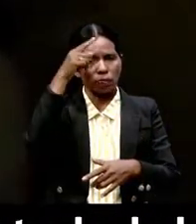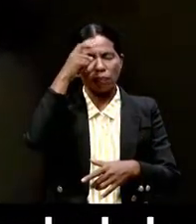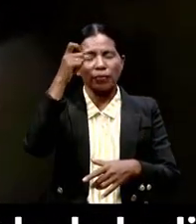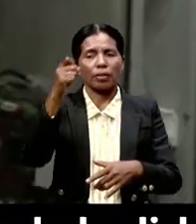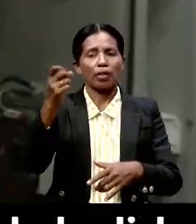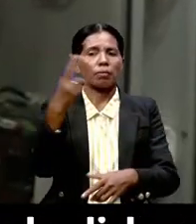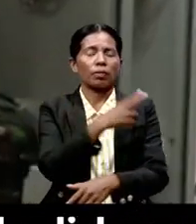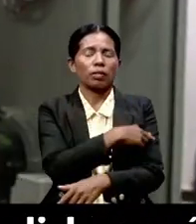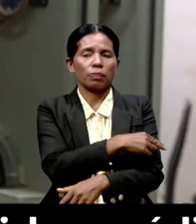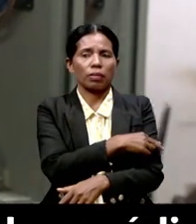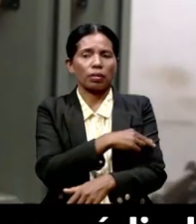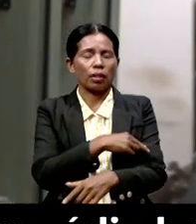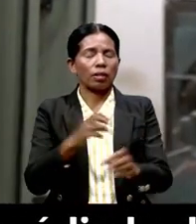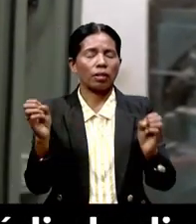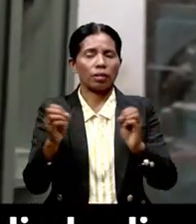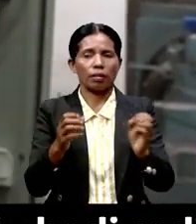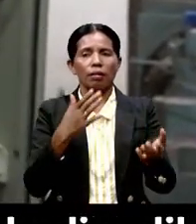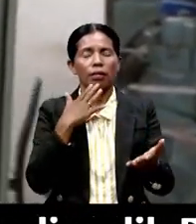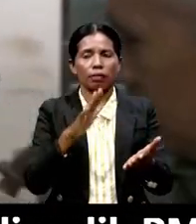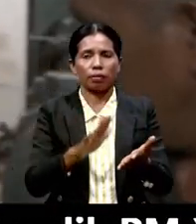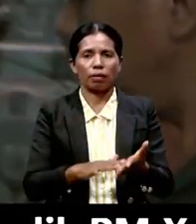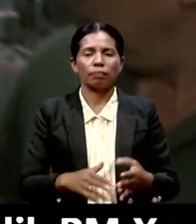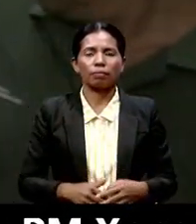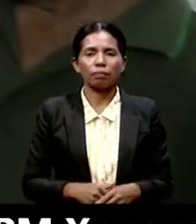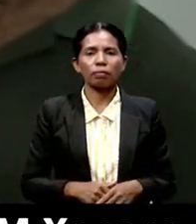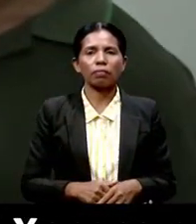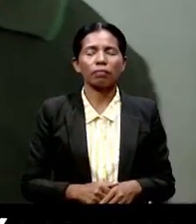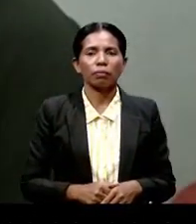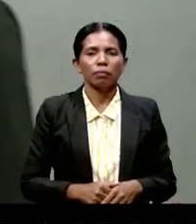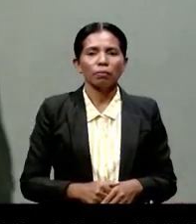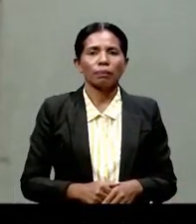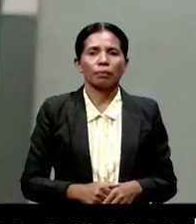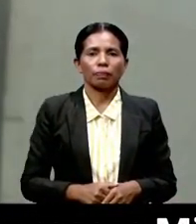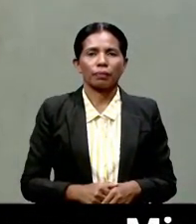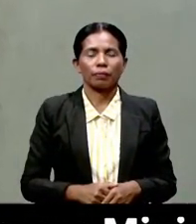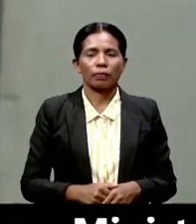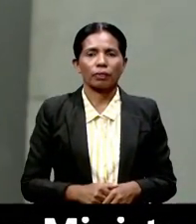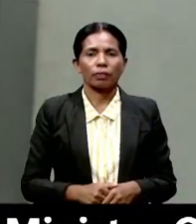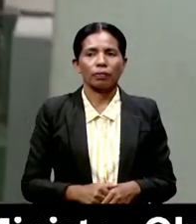balon e hospital la funciona. Emerenciana Martins, Tito Silva, GMN.